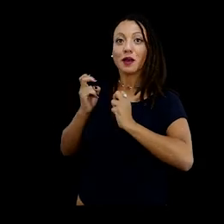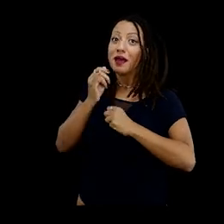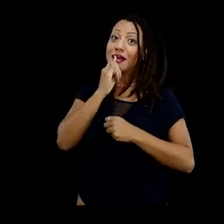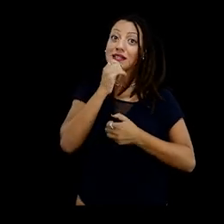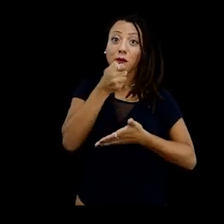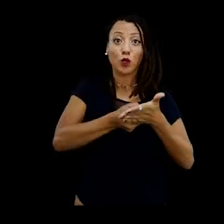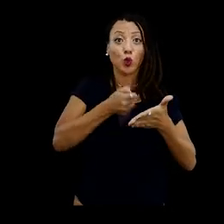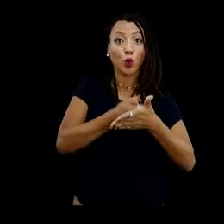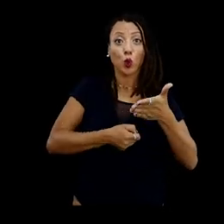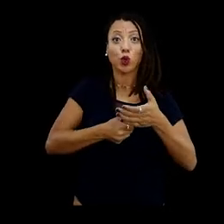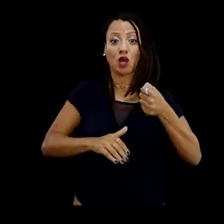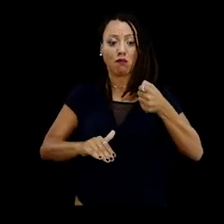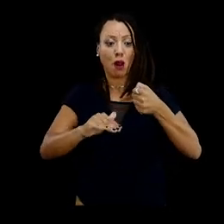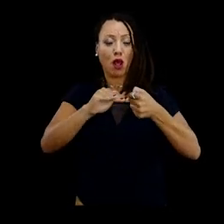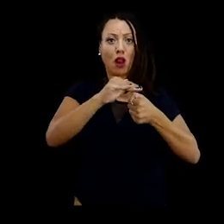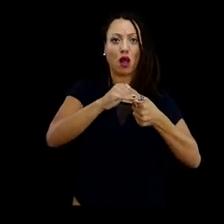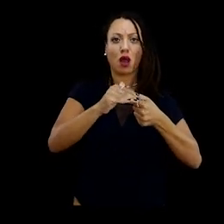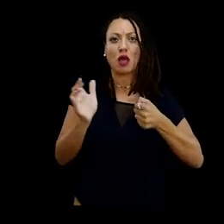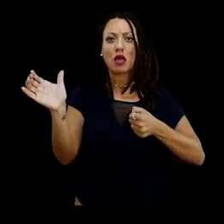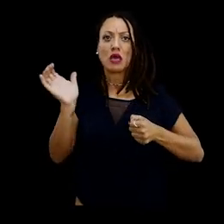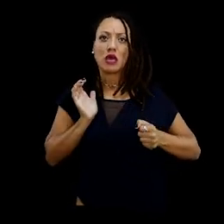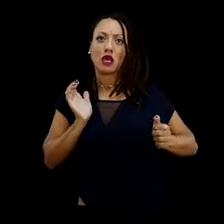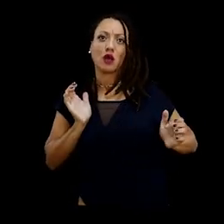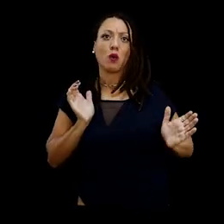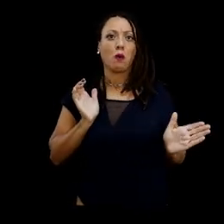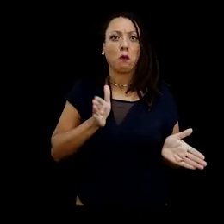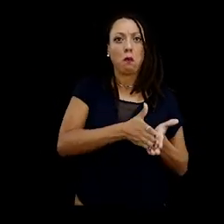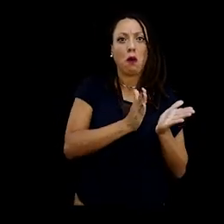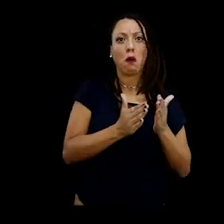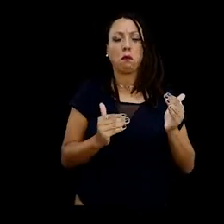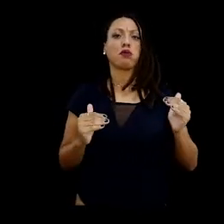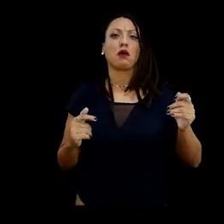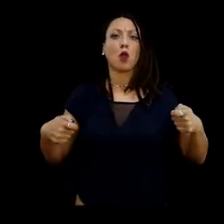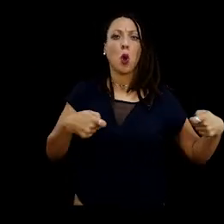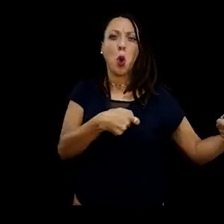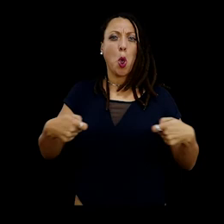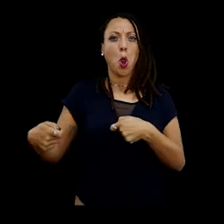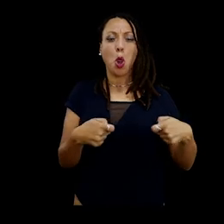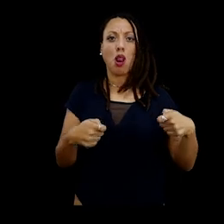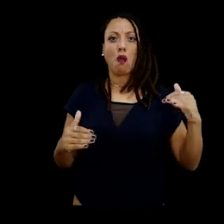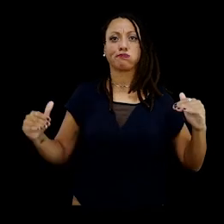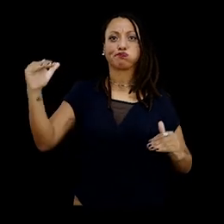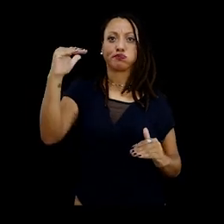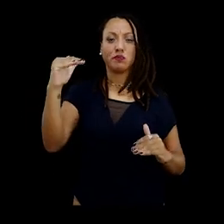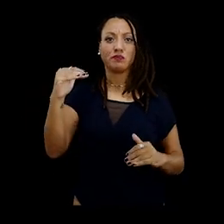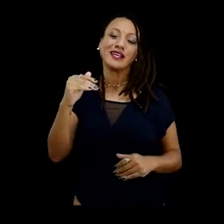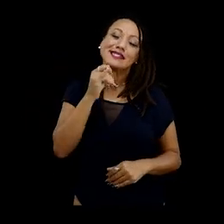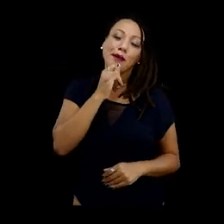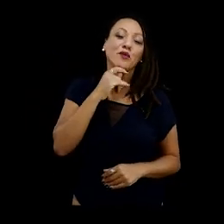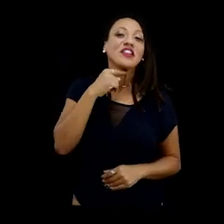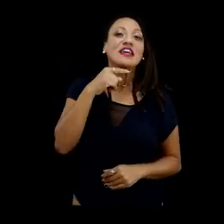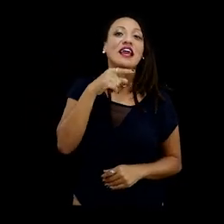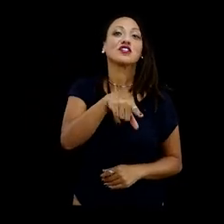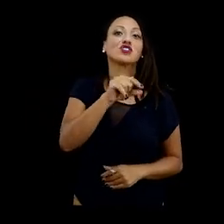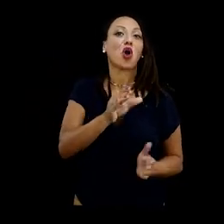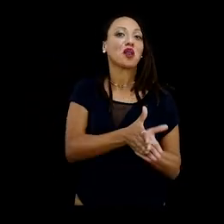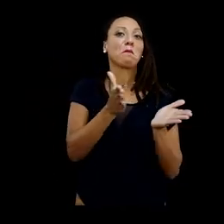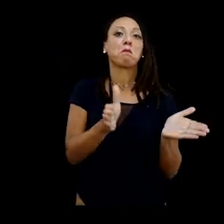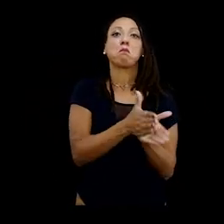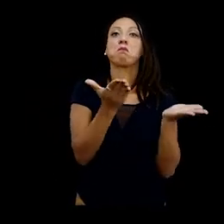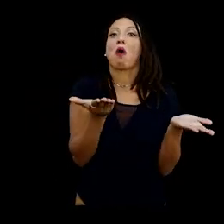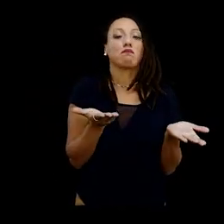inventada. Né? A luta de classe, as pessoas, ninguém escolhe ser pobre e miserável. Todas as pessoas que